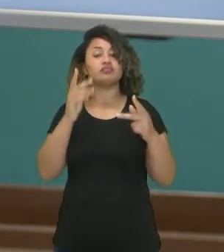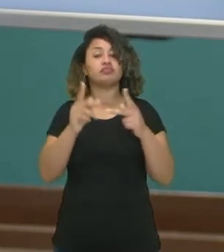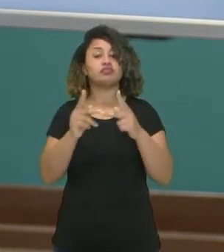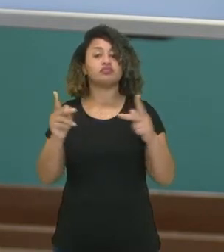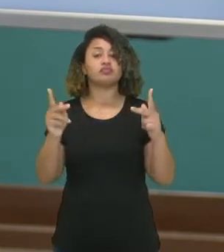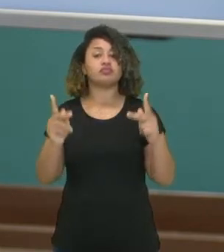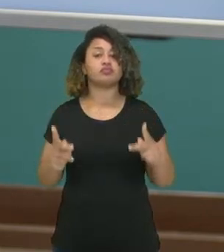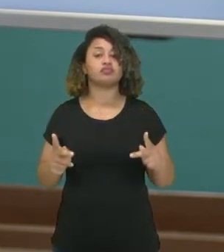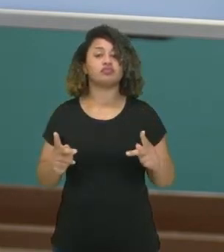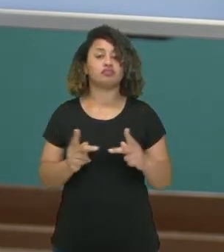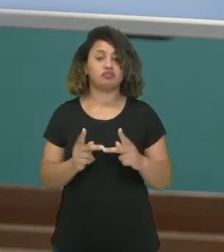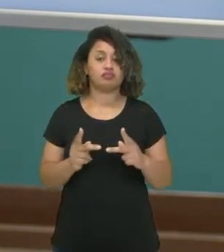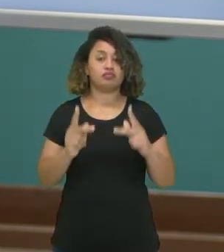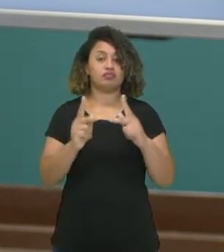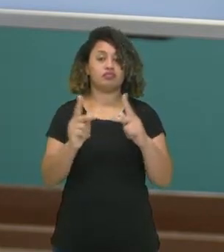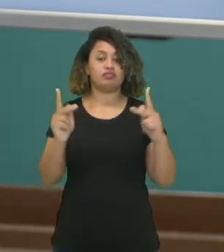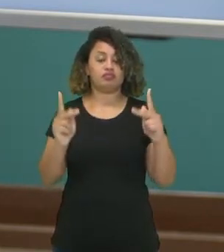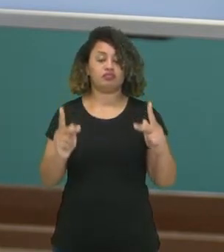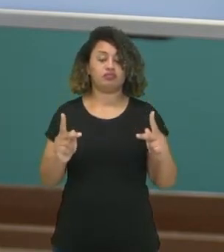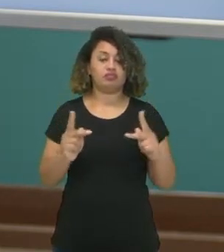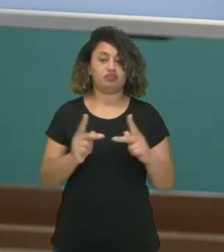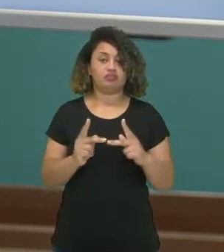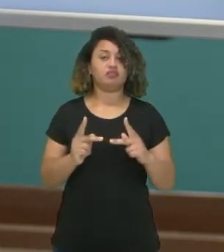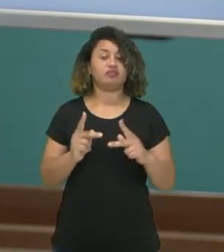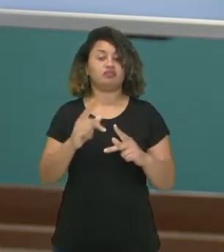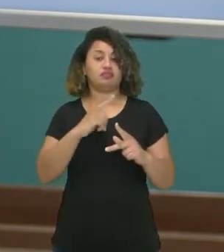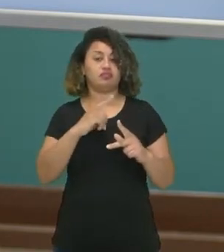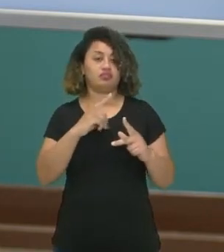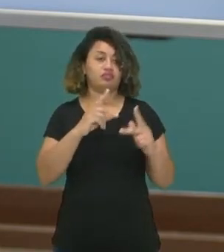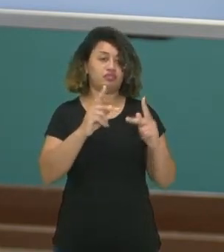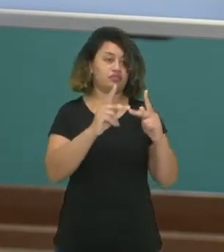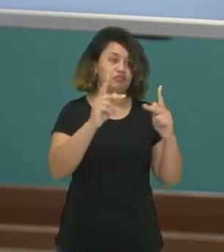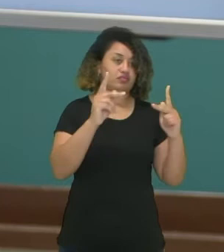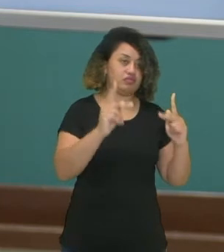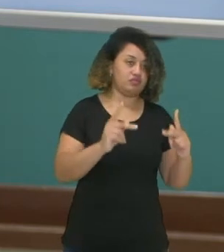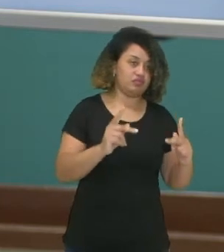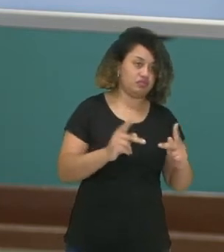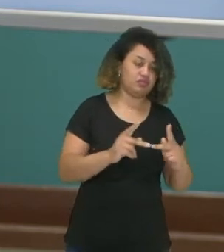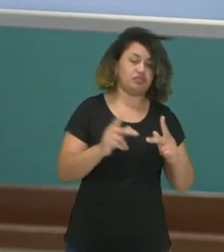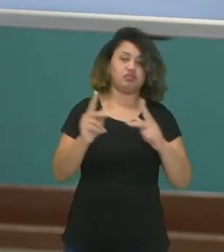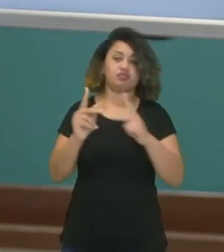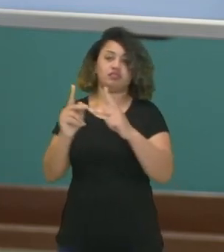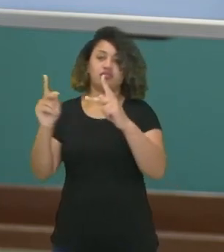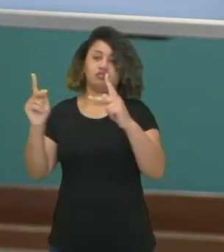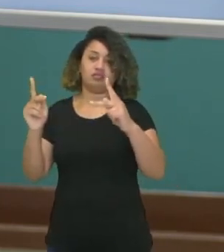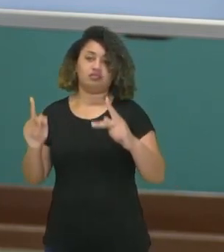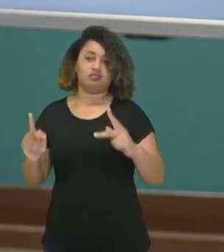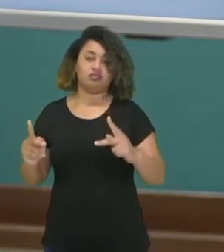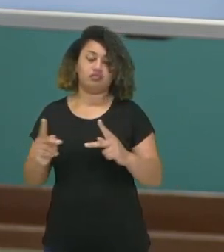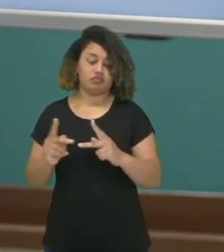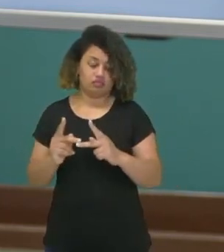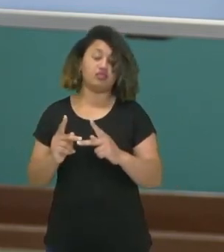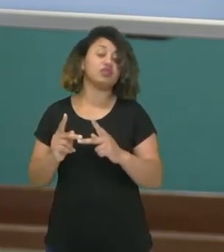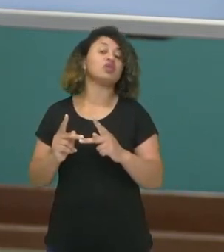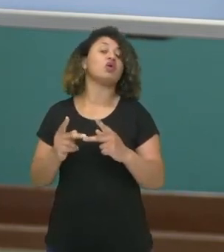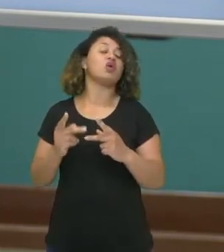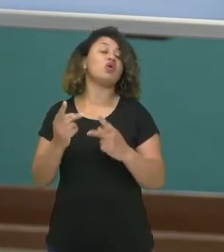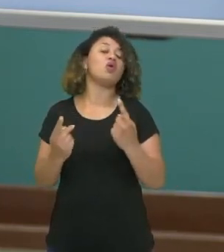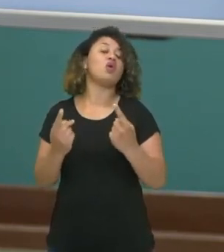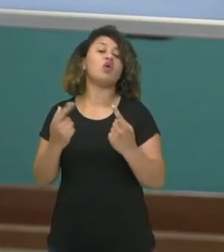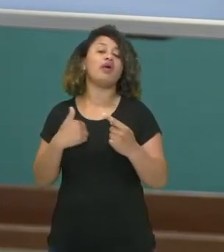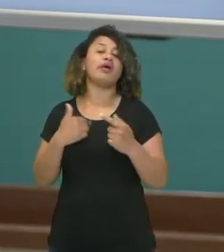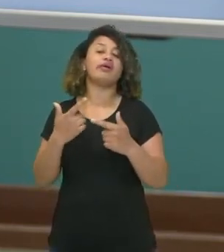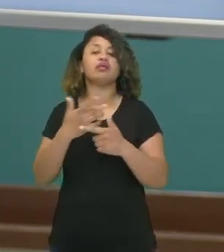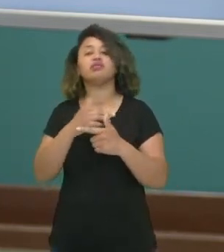do quadrado, a razão do perímetro do quadrado na figura 1 e o perímetro do quadrado na figura